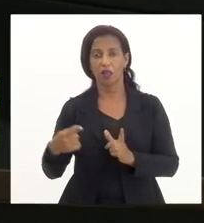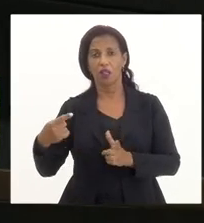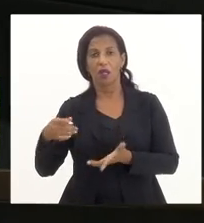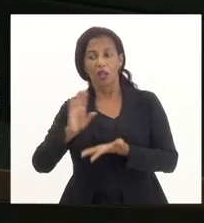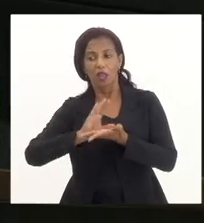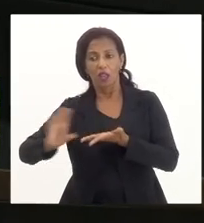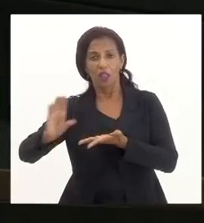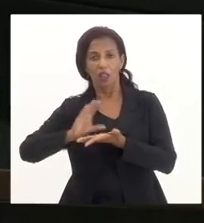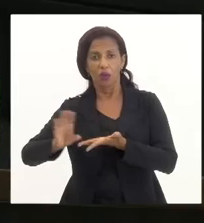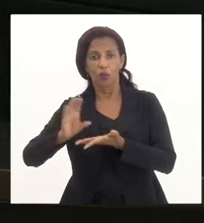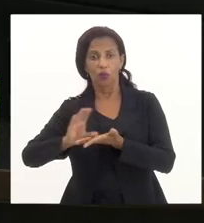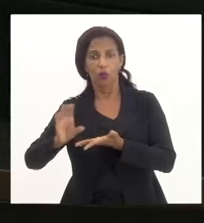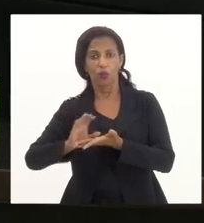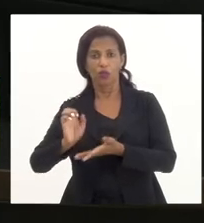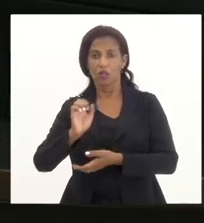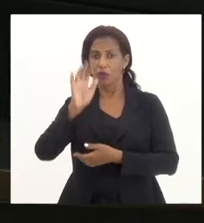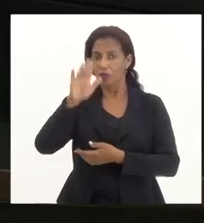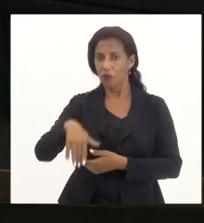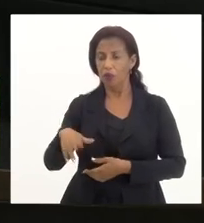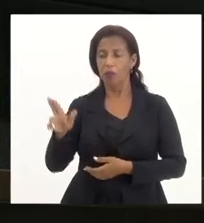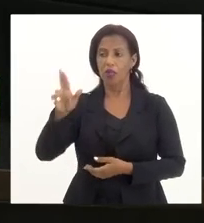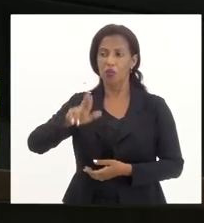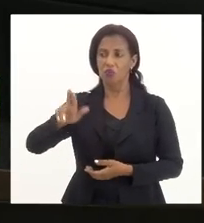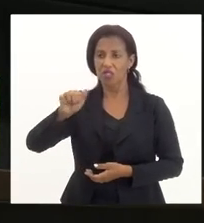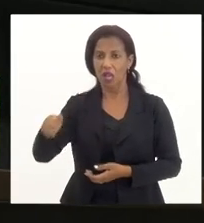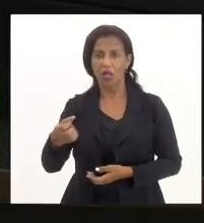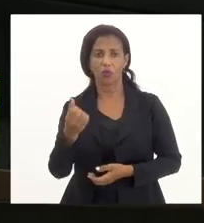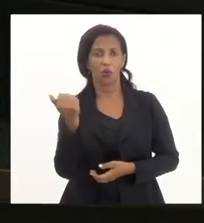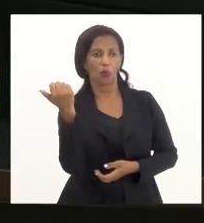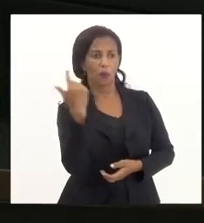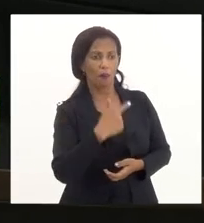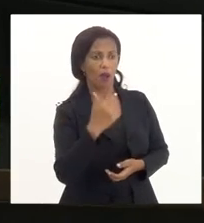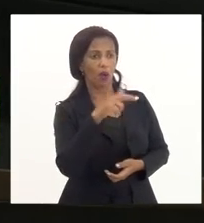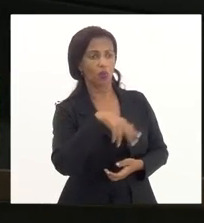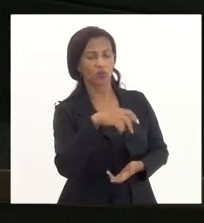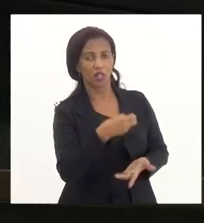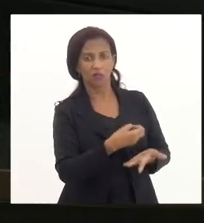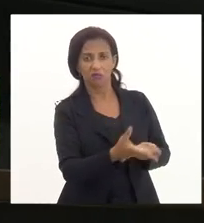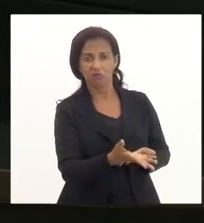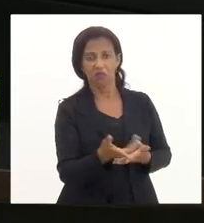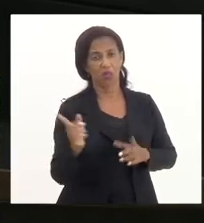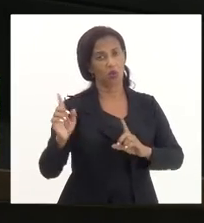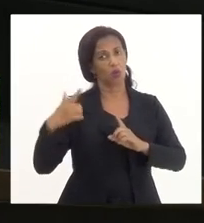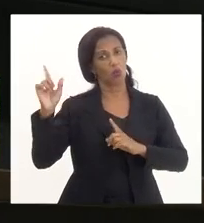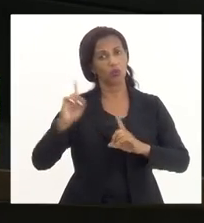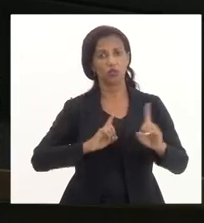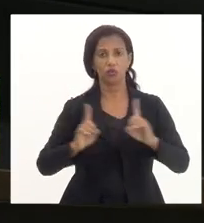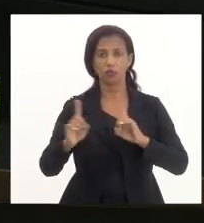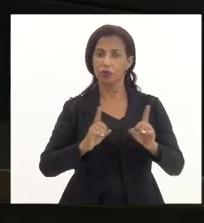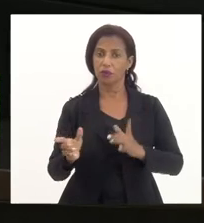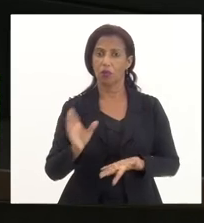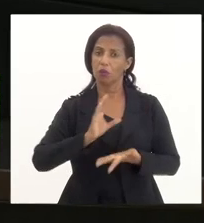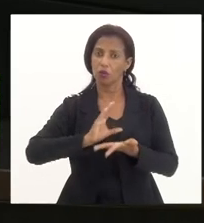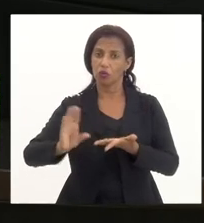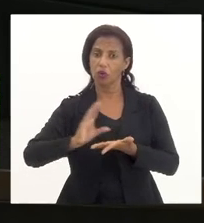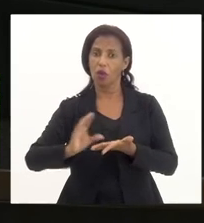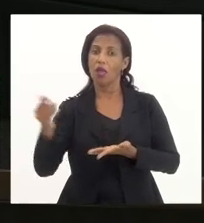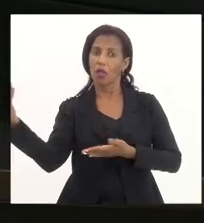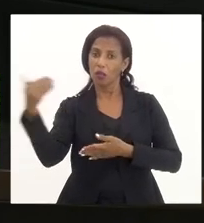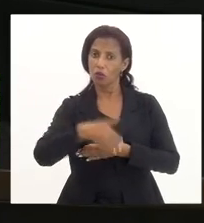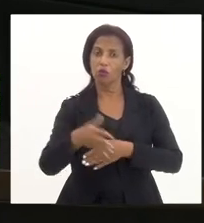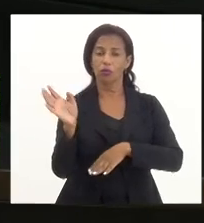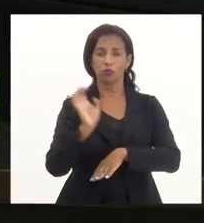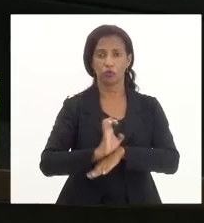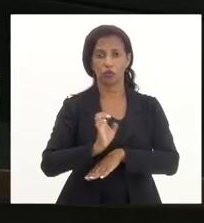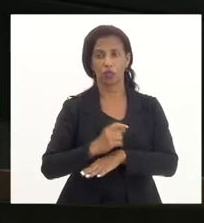de recursos que ingressaram se foram bem usados mal usados se é uma outra discussão mas a verdade é que esses recursos entraram no